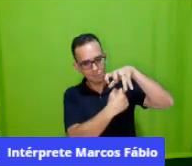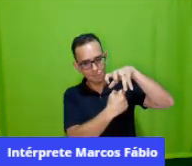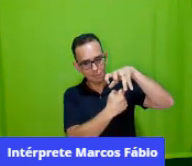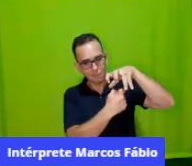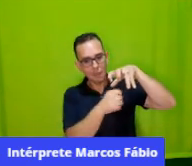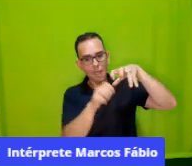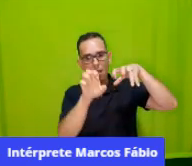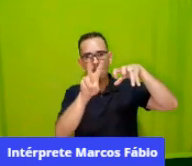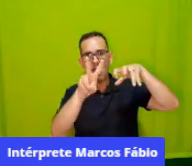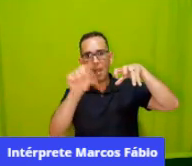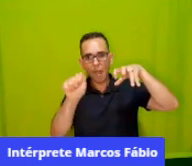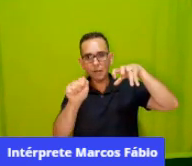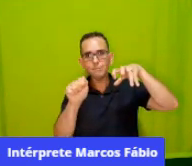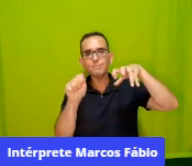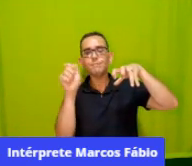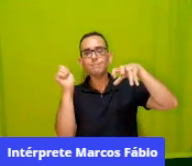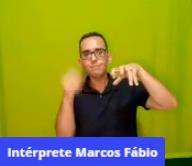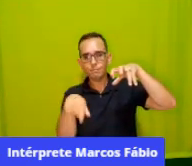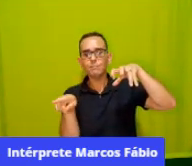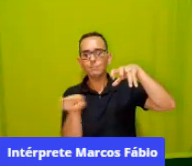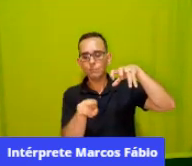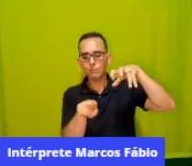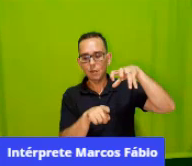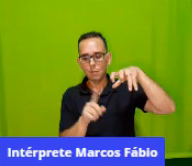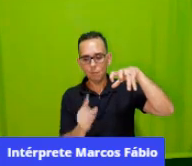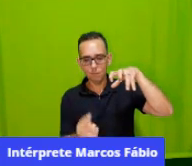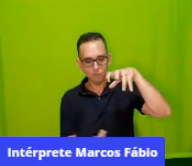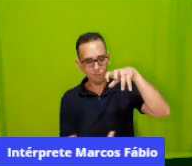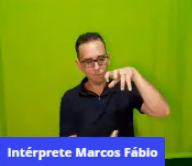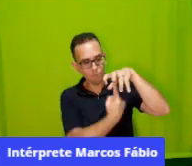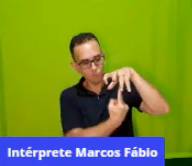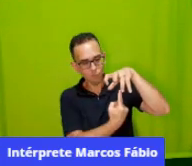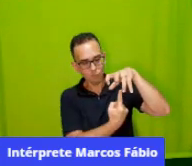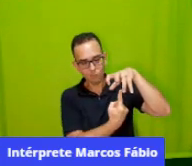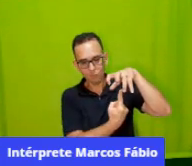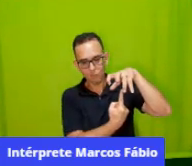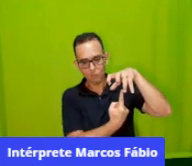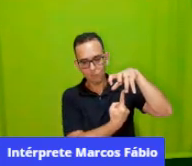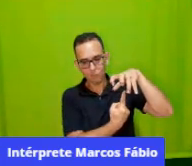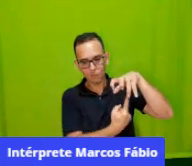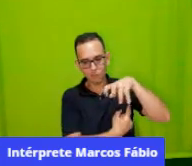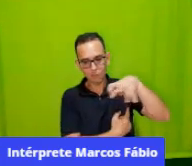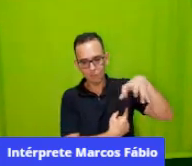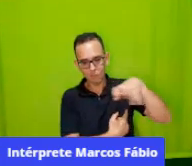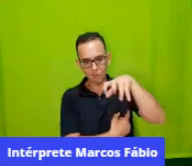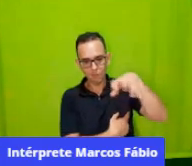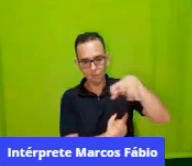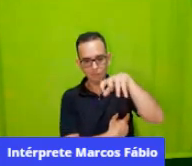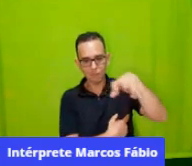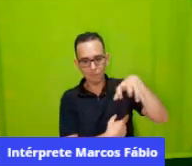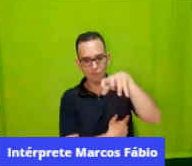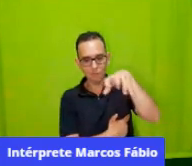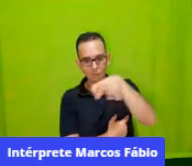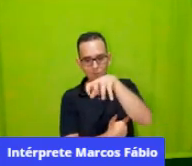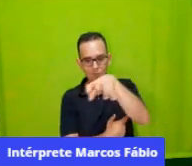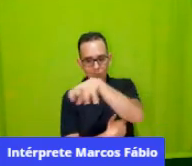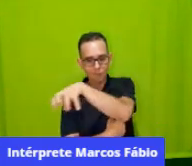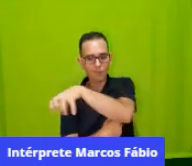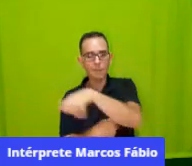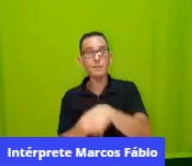adaptada também. Outro recurso adaptado. Tanto o engrossador em EVA quanto esse. Então, coloca, faz o furinho, né,